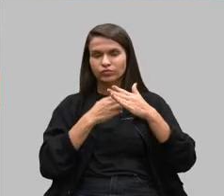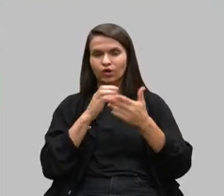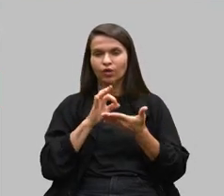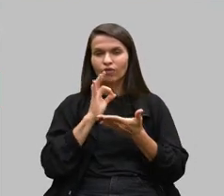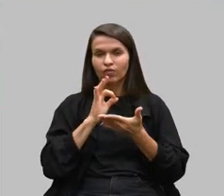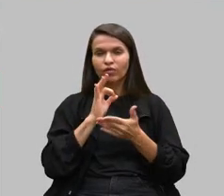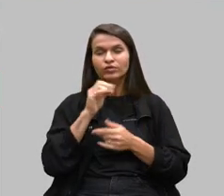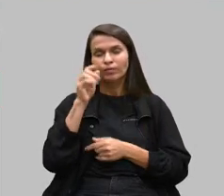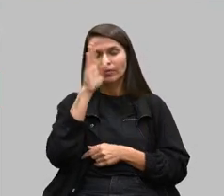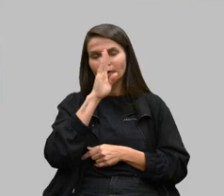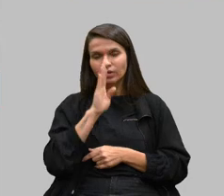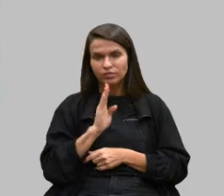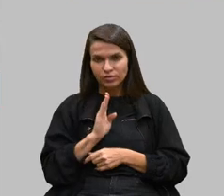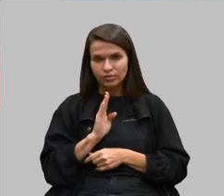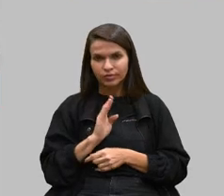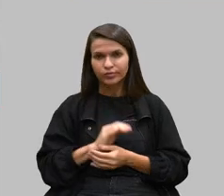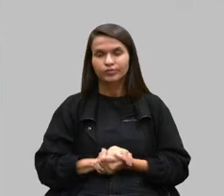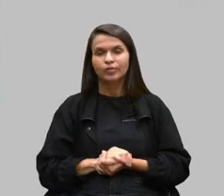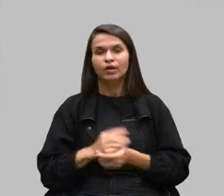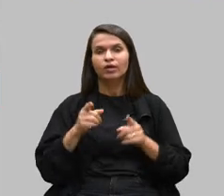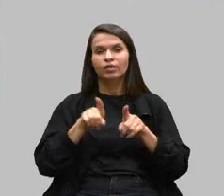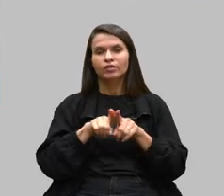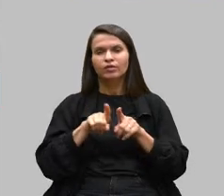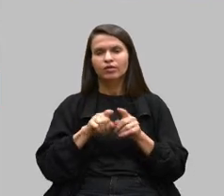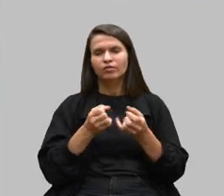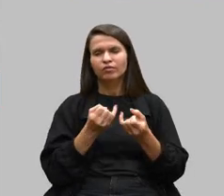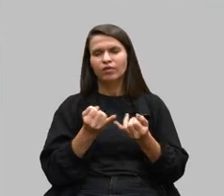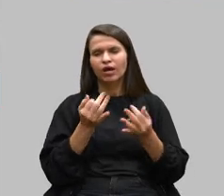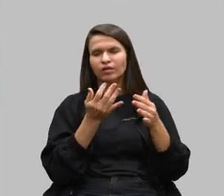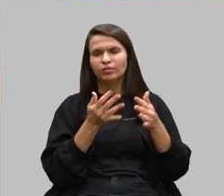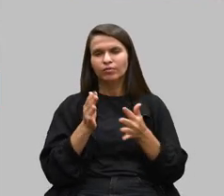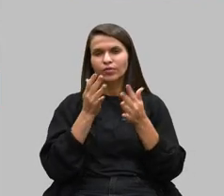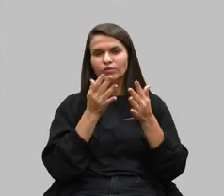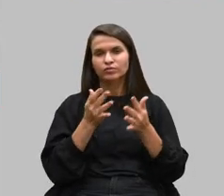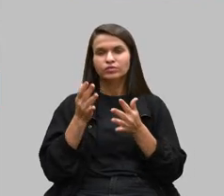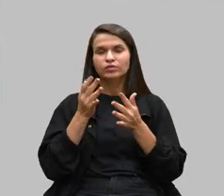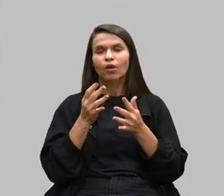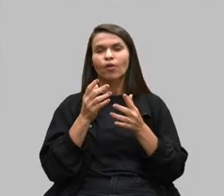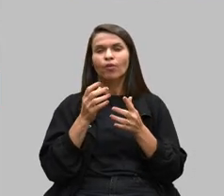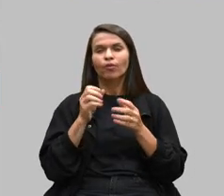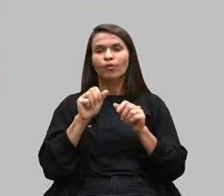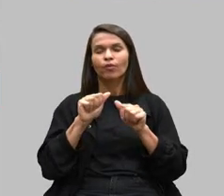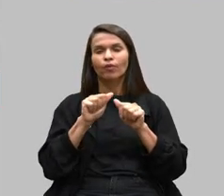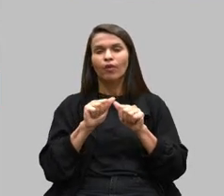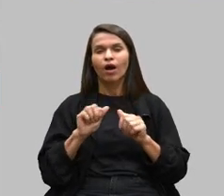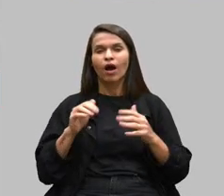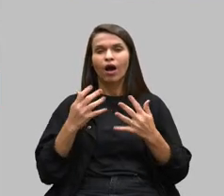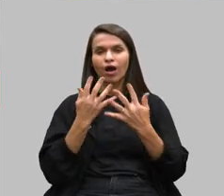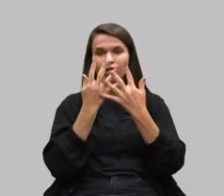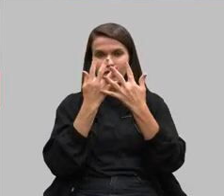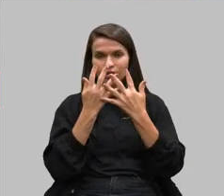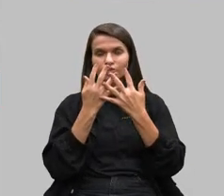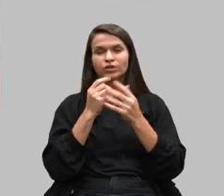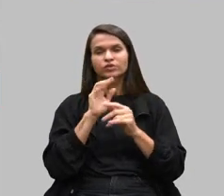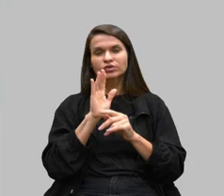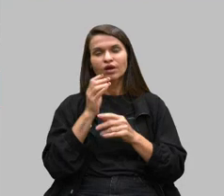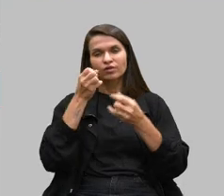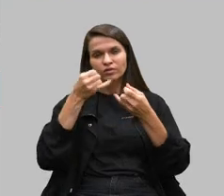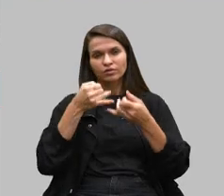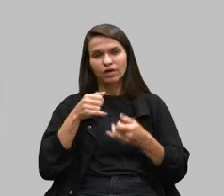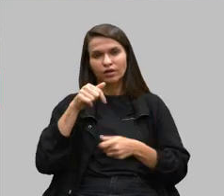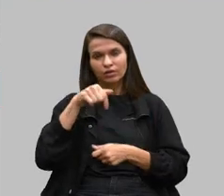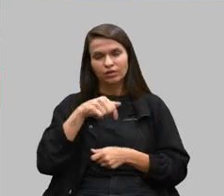Brasil né além de muita produção no agronegócio E como foi dito aqui a